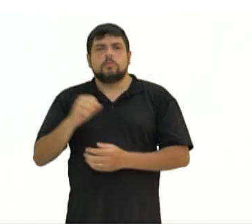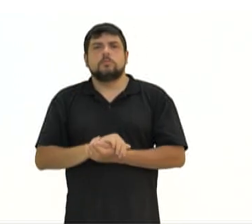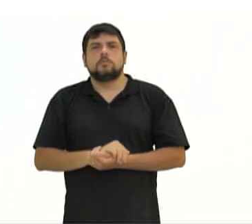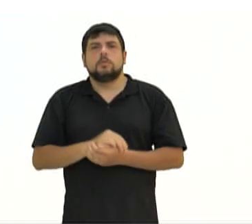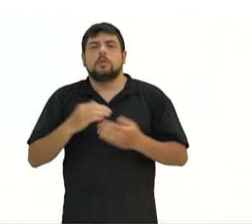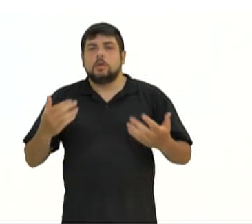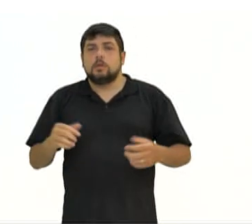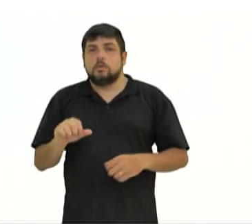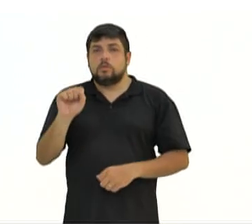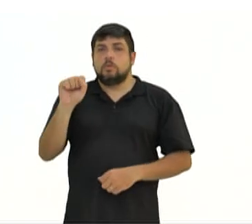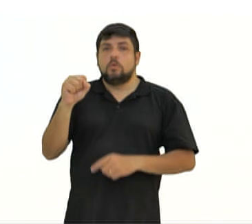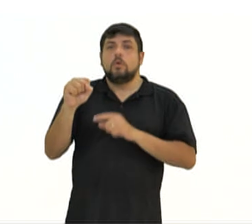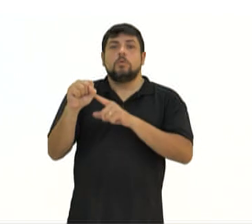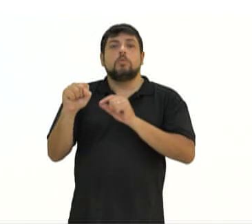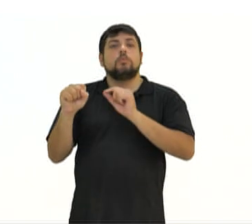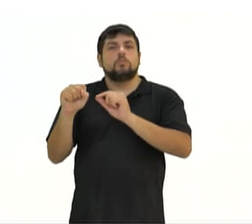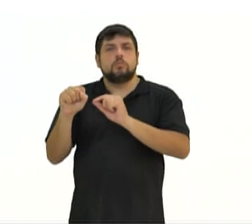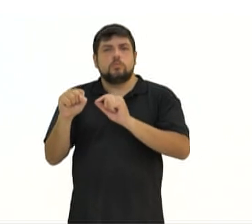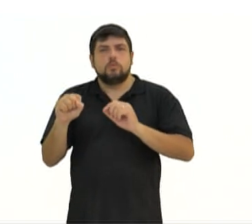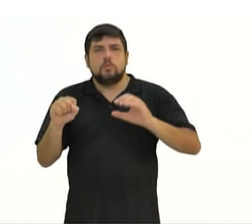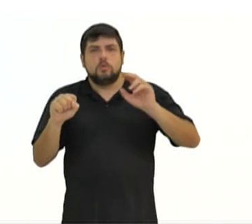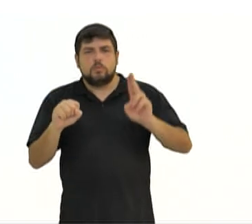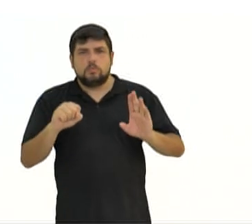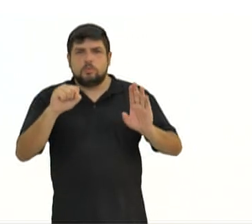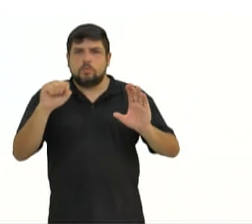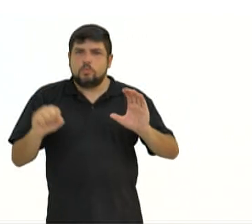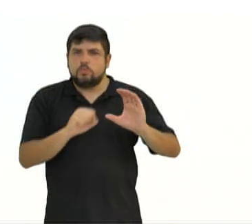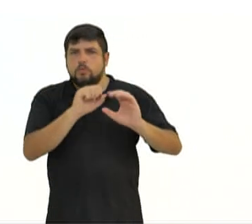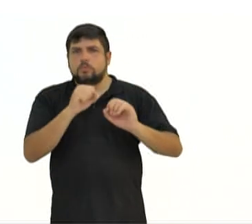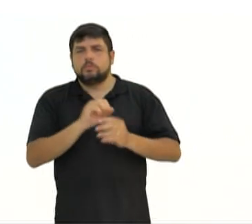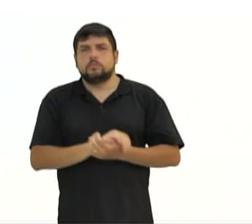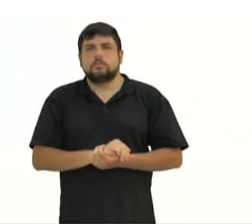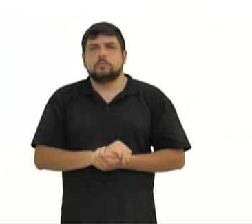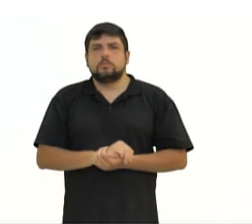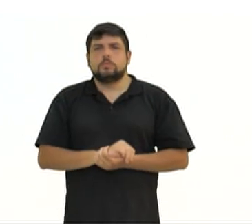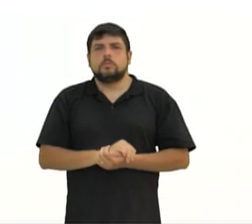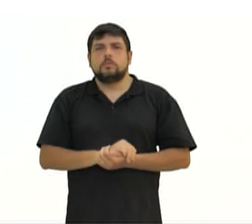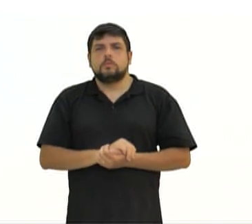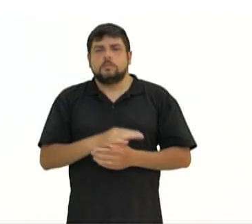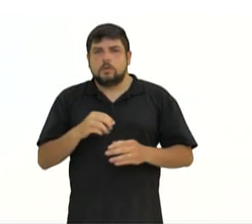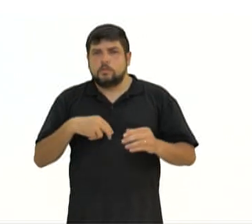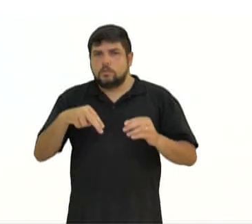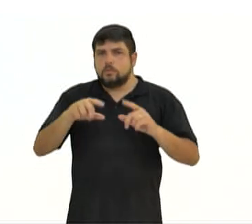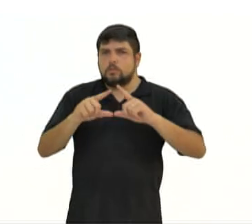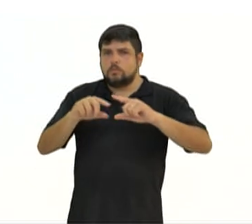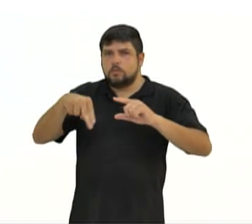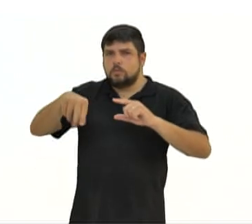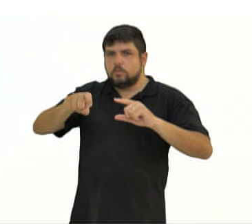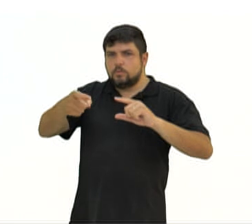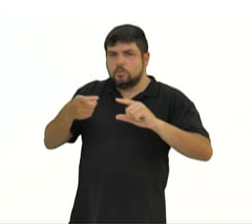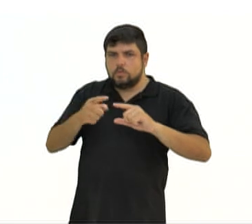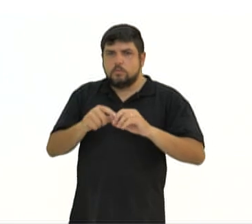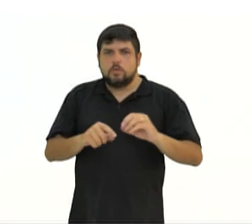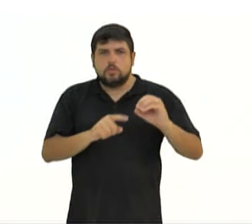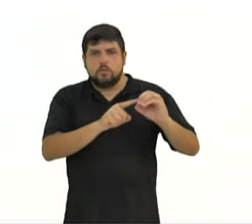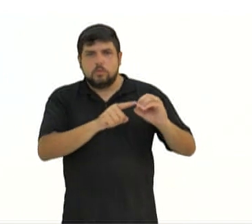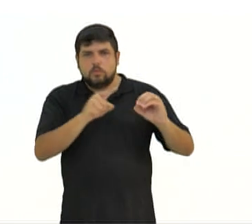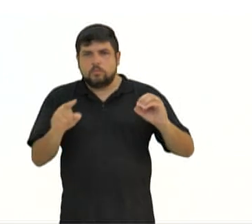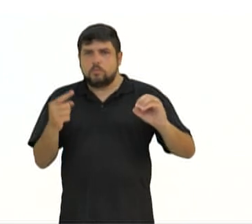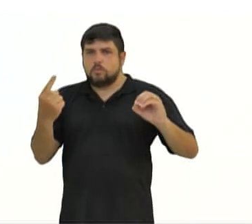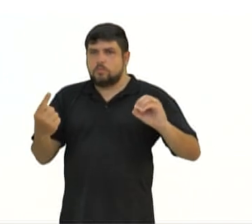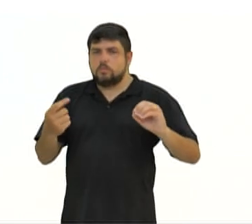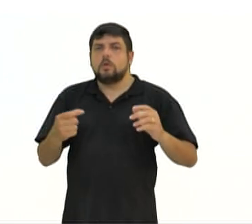então, será o coeficiente do cobre. Lá no cobre, a gente tem o delta NOx que sai do 0 e vai para 1, então a gente